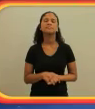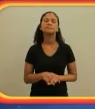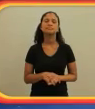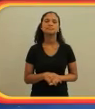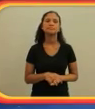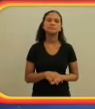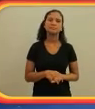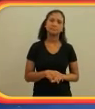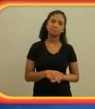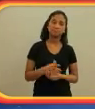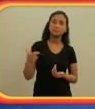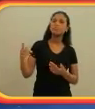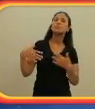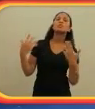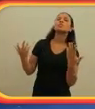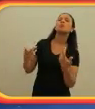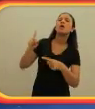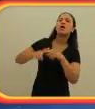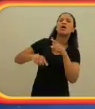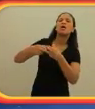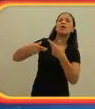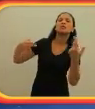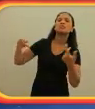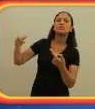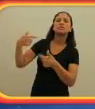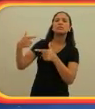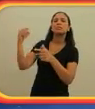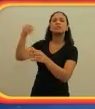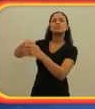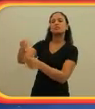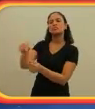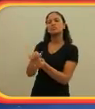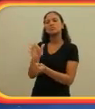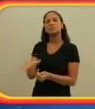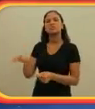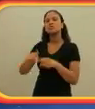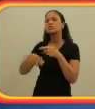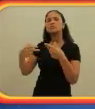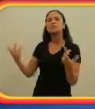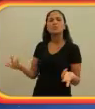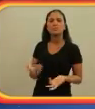saúde. Quais são as atividades que você trabalha aqui dentro com